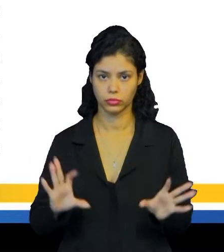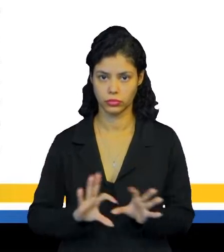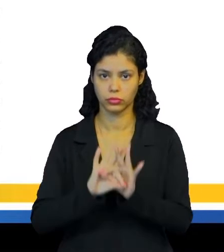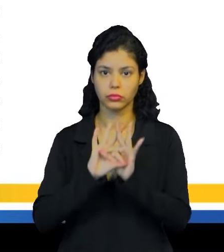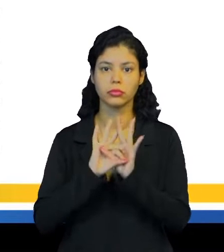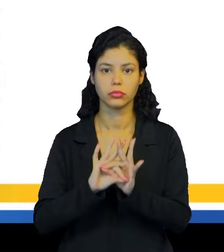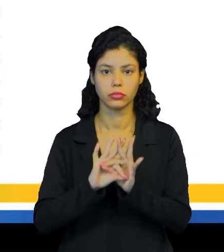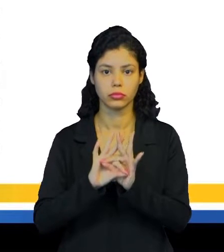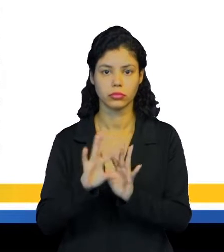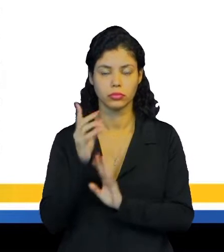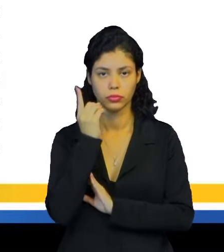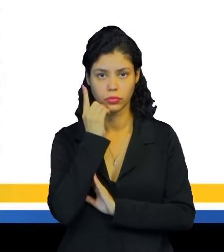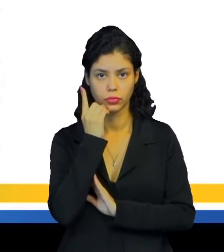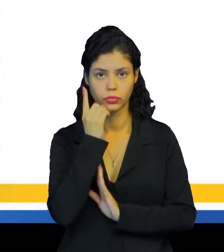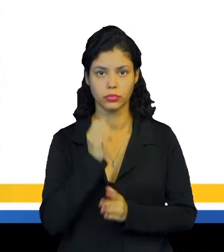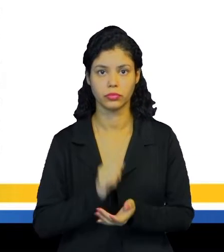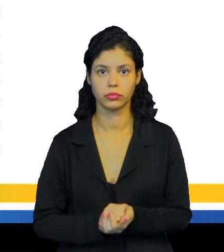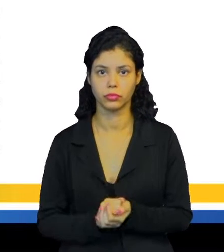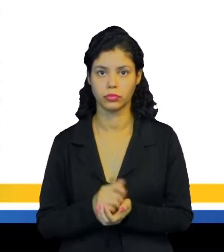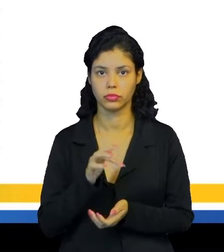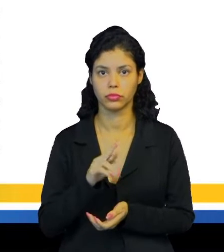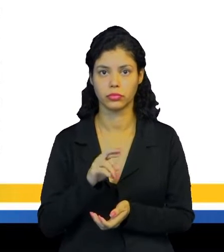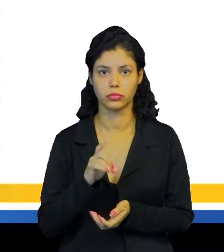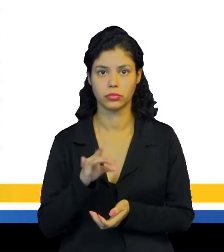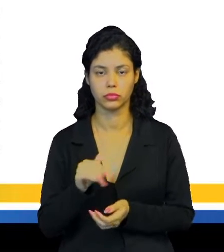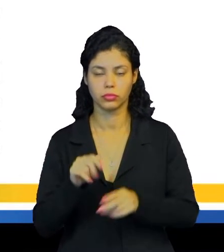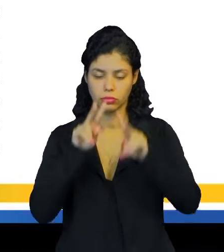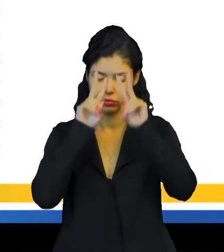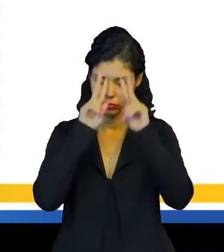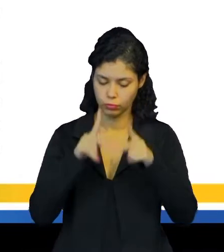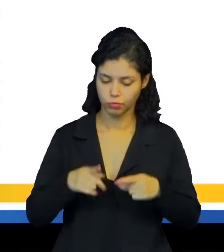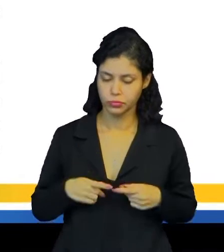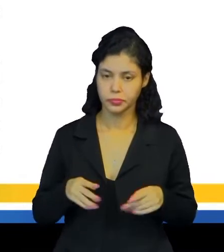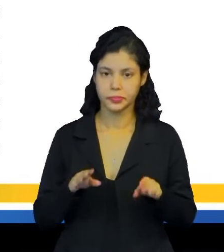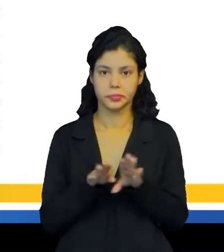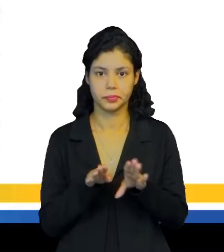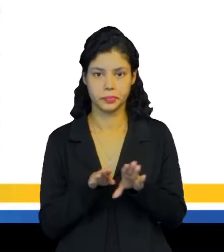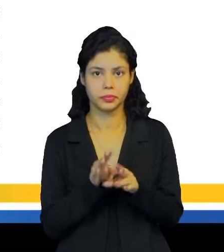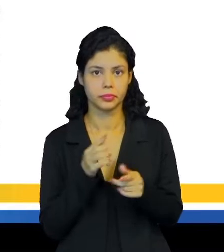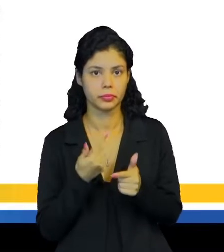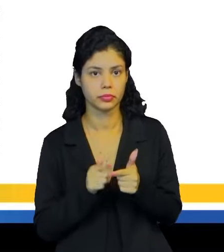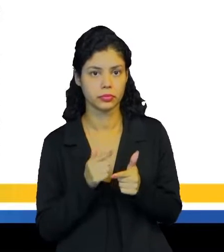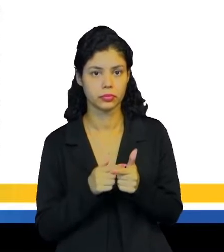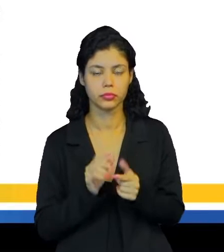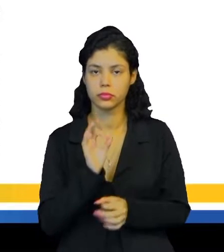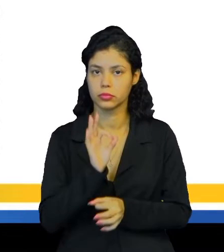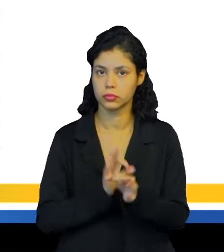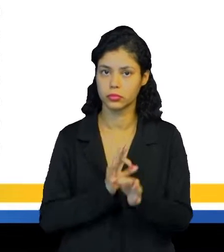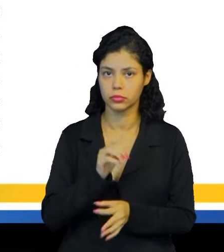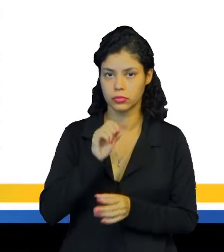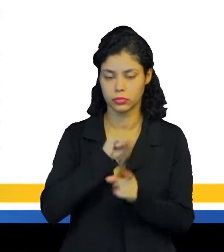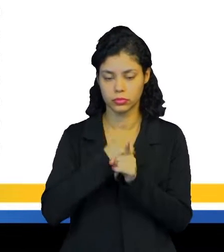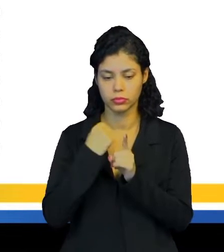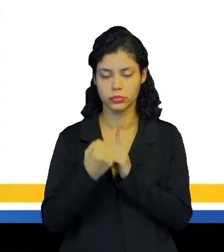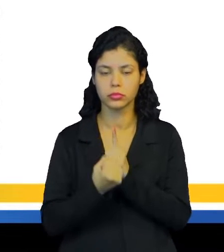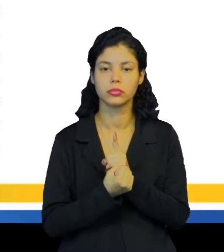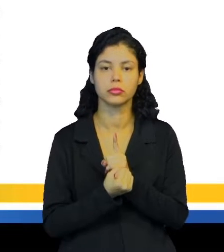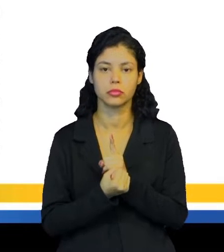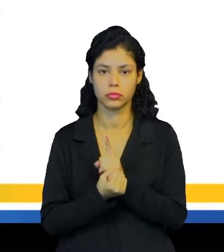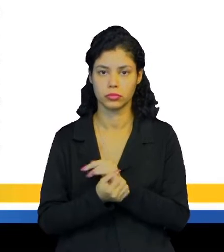ao cotidiano, né, às fraquezas humanas e também aos problemas de ordem social, ou seja, a